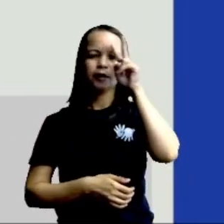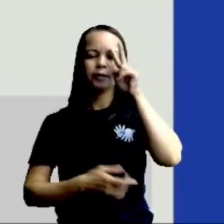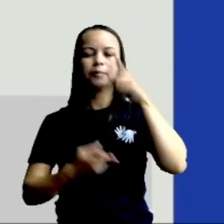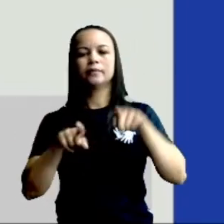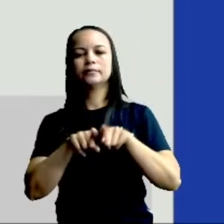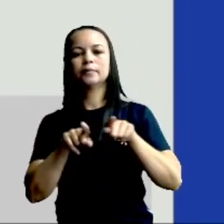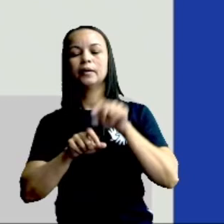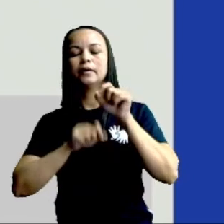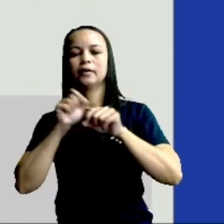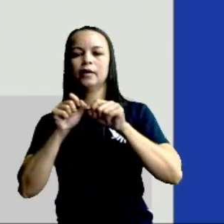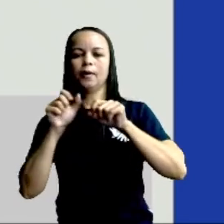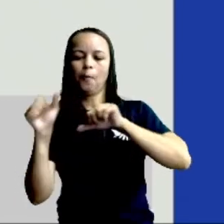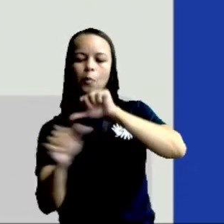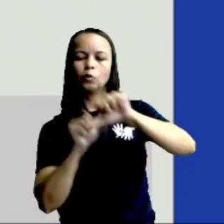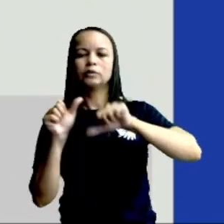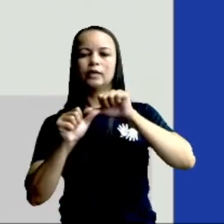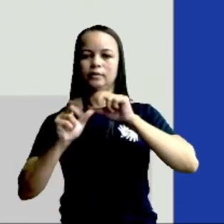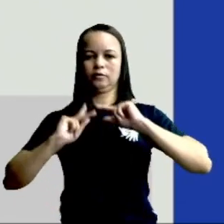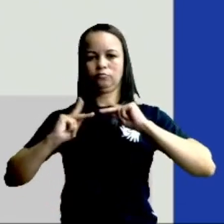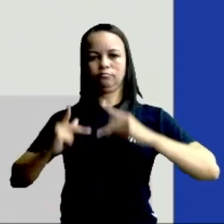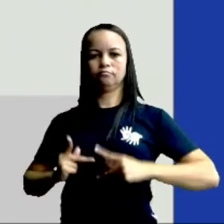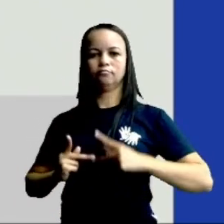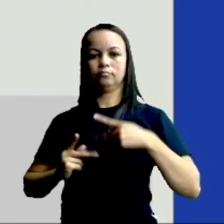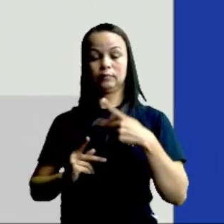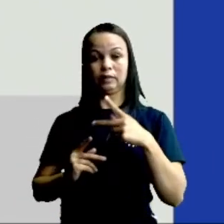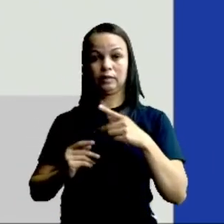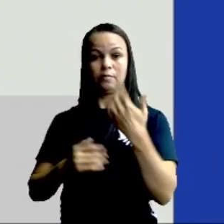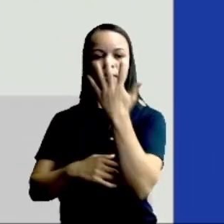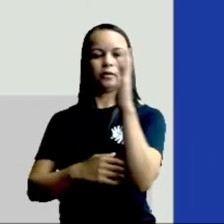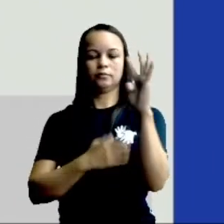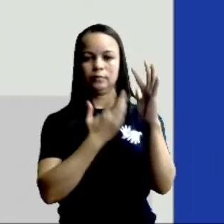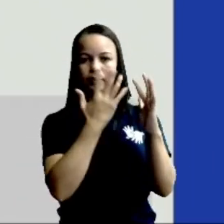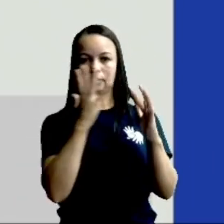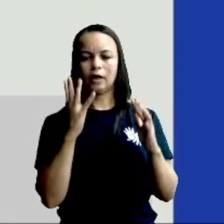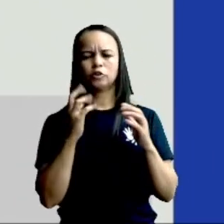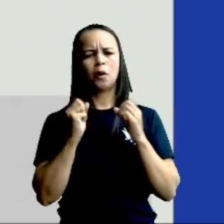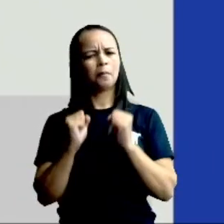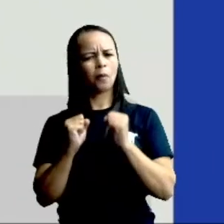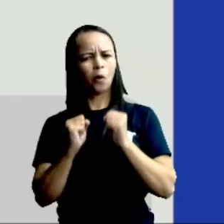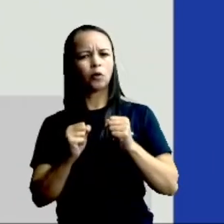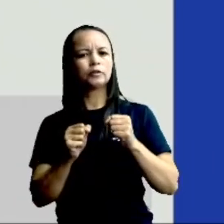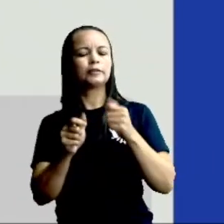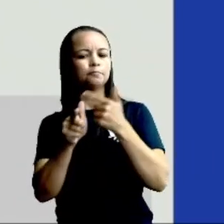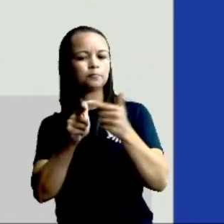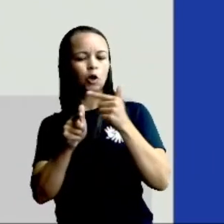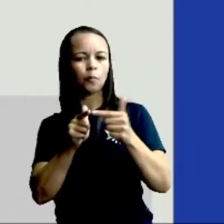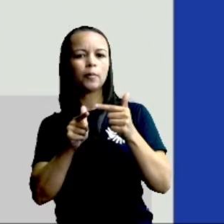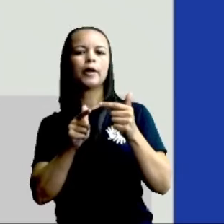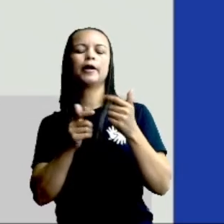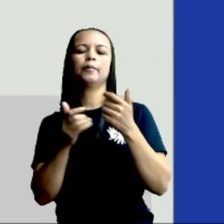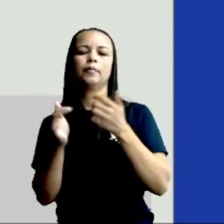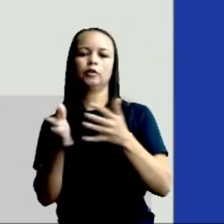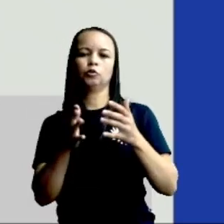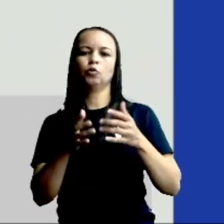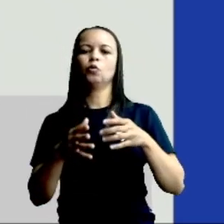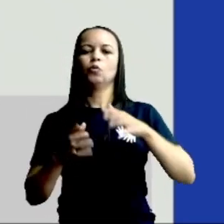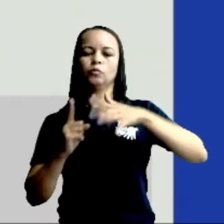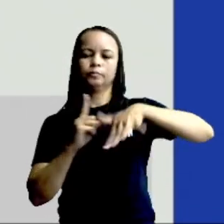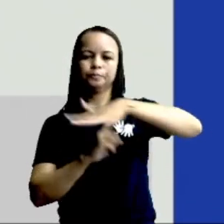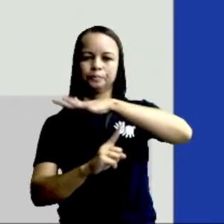algumas mudanças feitas pelos seres humanos nas paisagens podem prejudicar o meio ambiente, isso